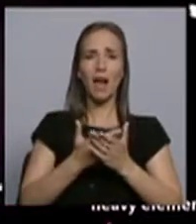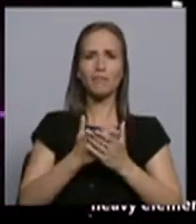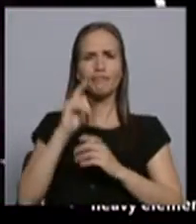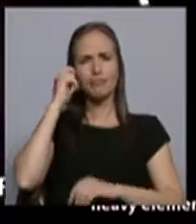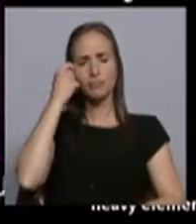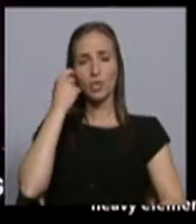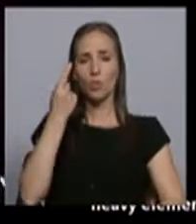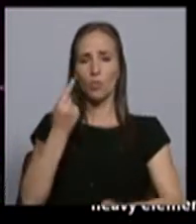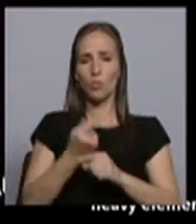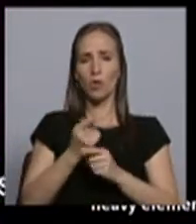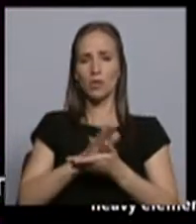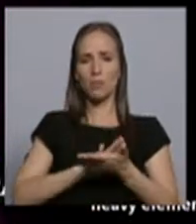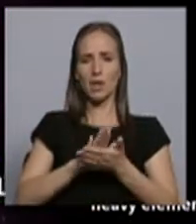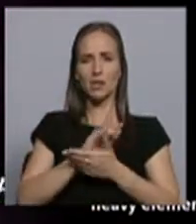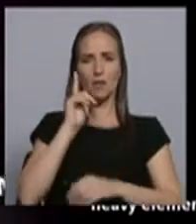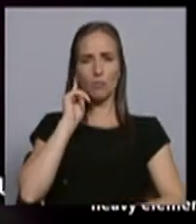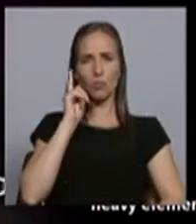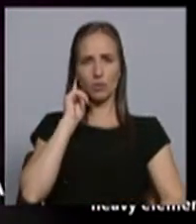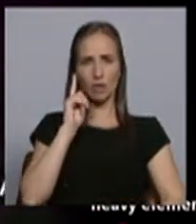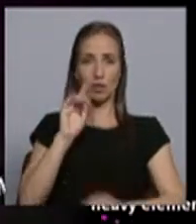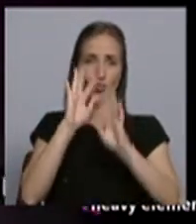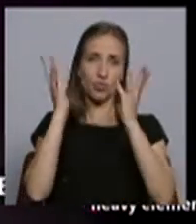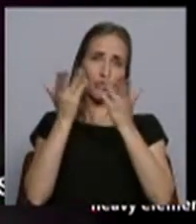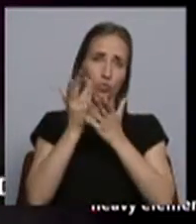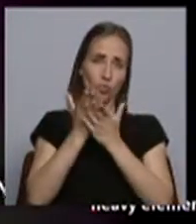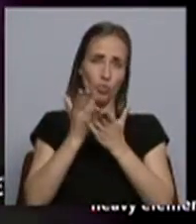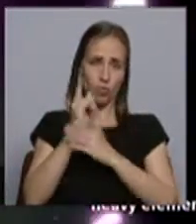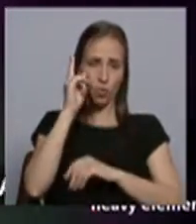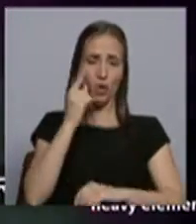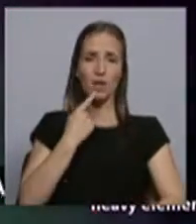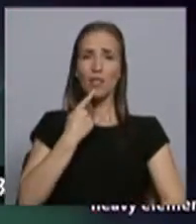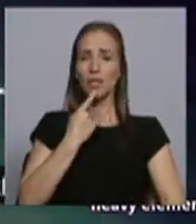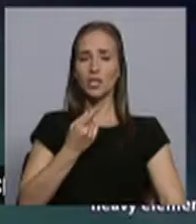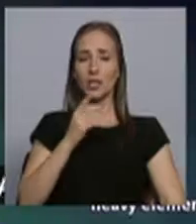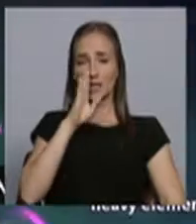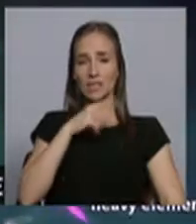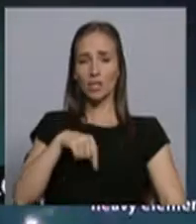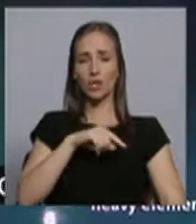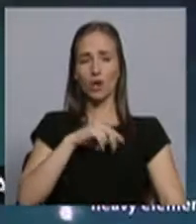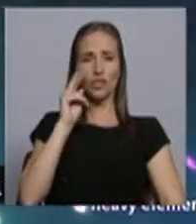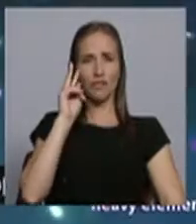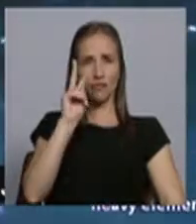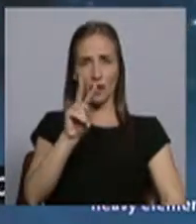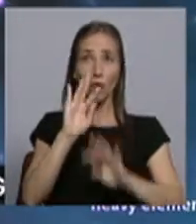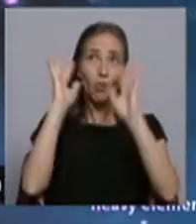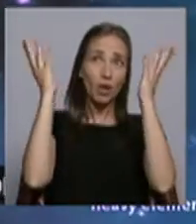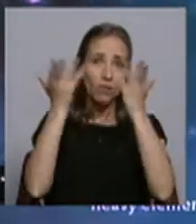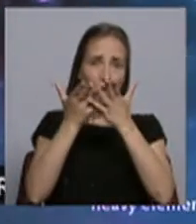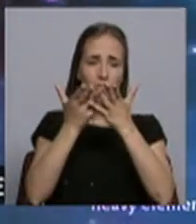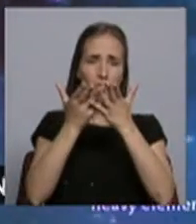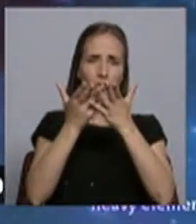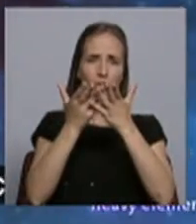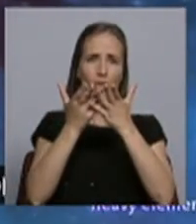princípios fundamentais da cosmologia e que é aquele princípio que diz que, quando nós olhamos para o universo em grande escala, ele deve ser mais